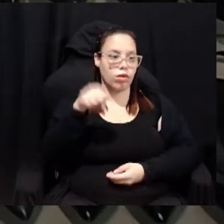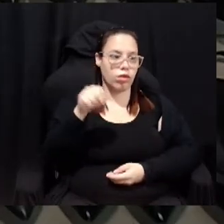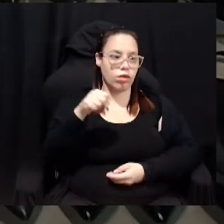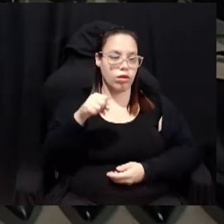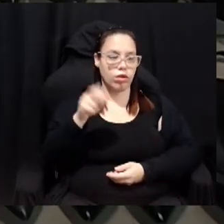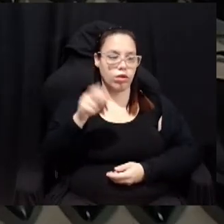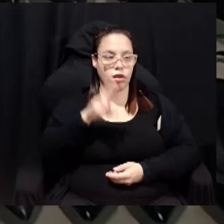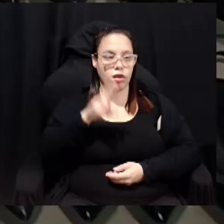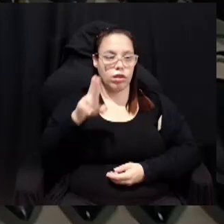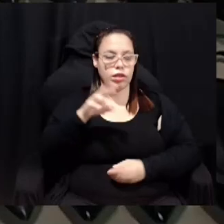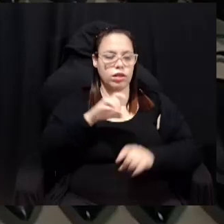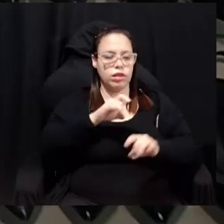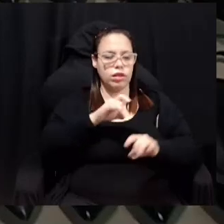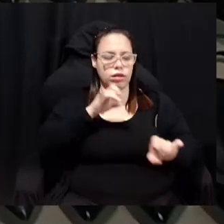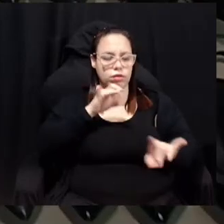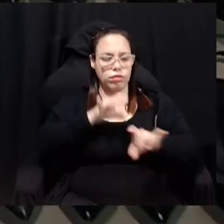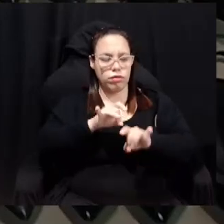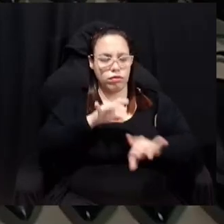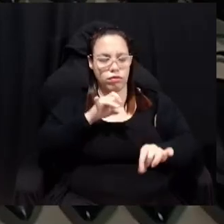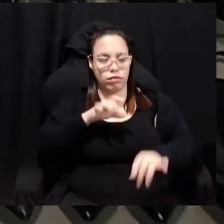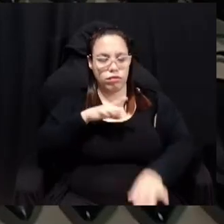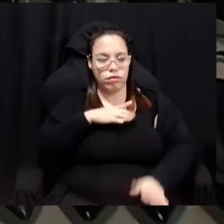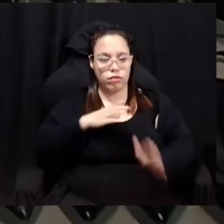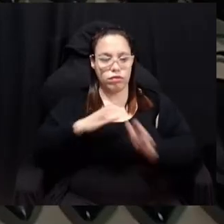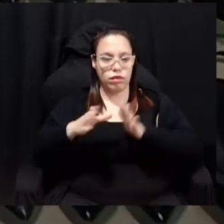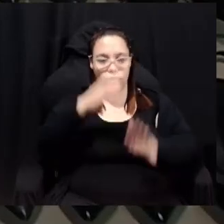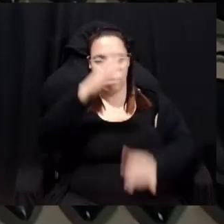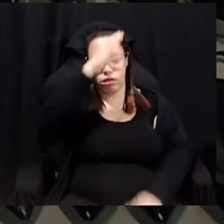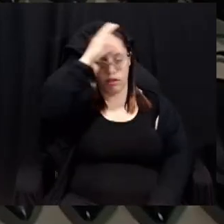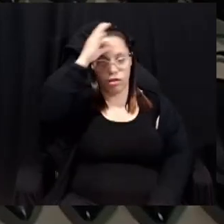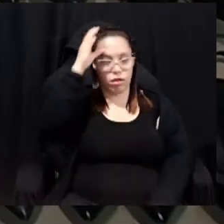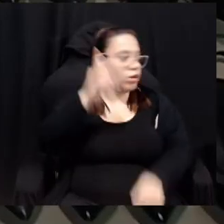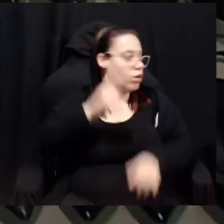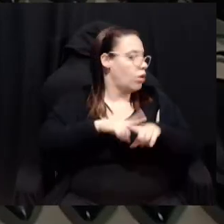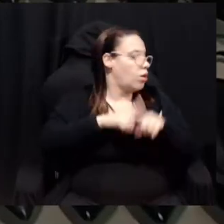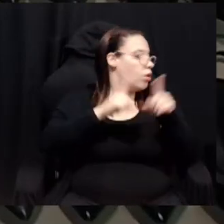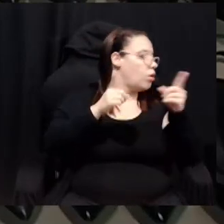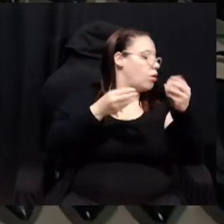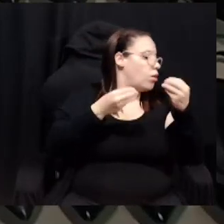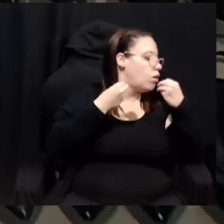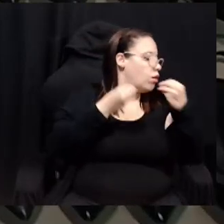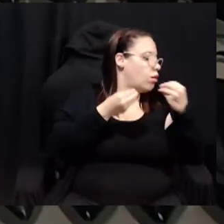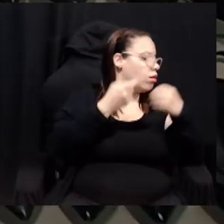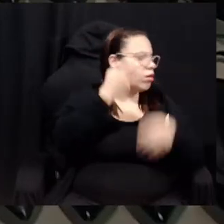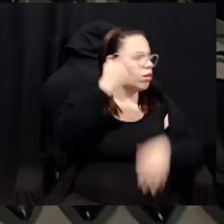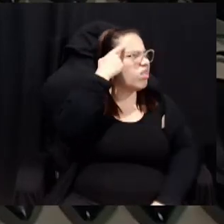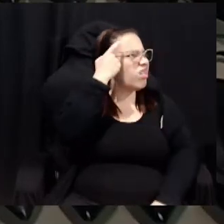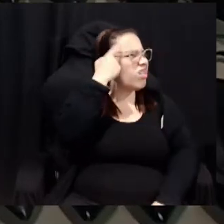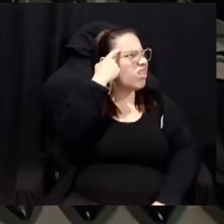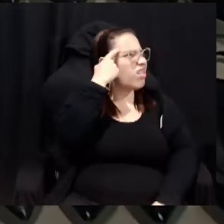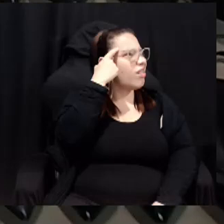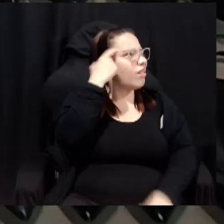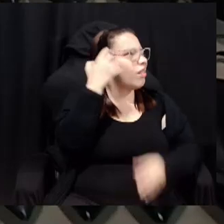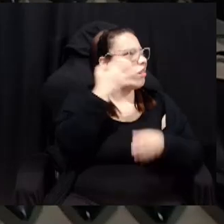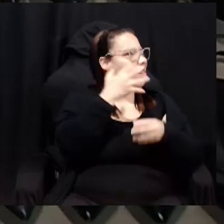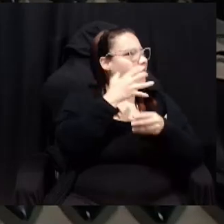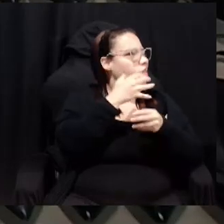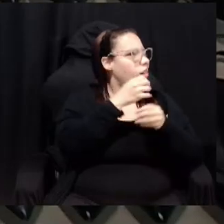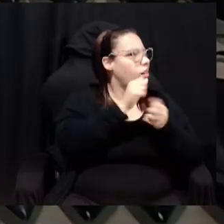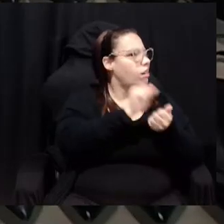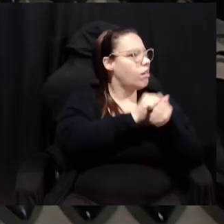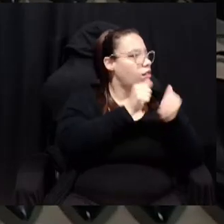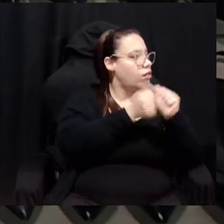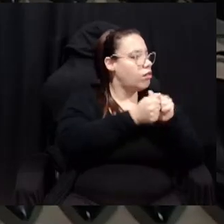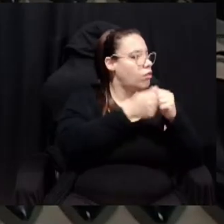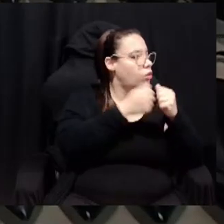recurso online para ter esse acesso aos clientes. Mas como é isso? Porque a gente pensa em formatar um negócio, geralmente consultoria de imagem, se